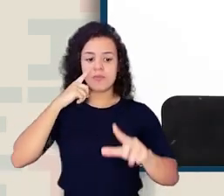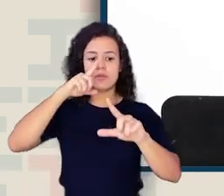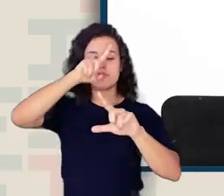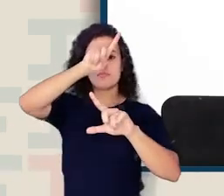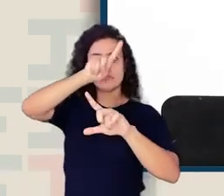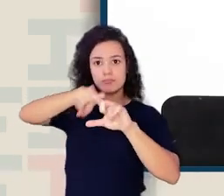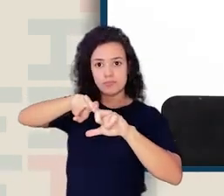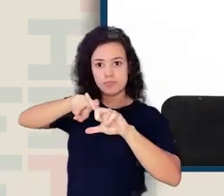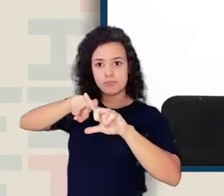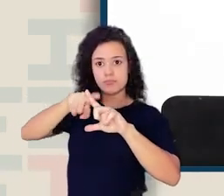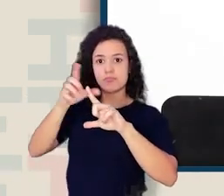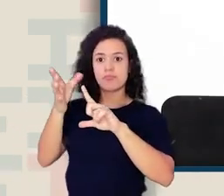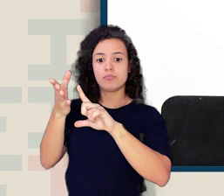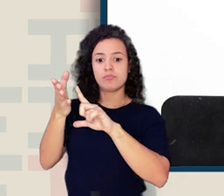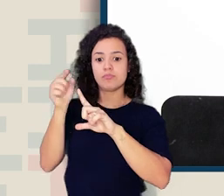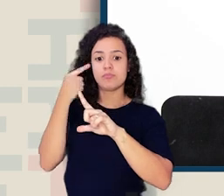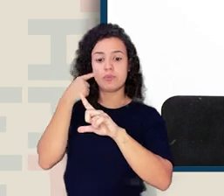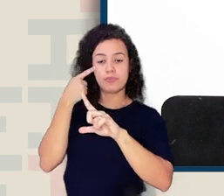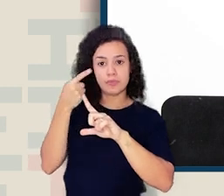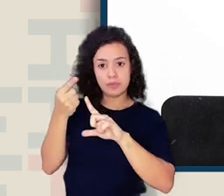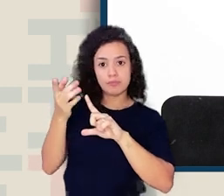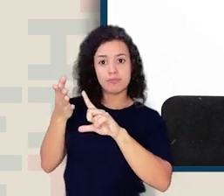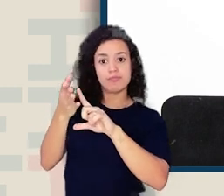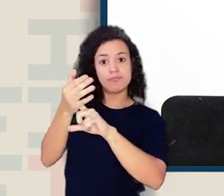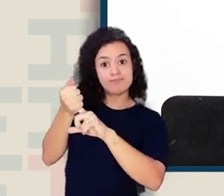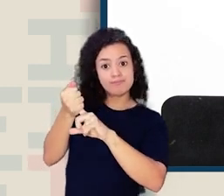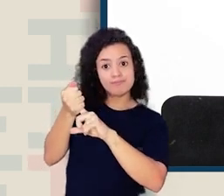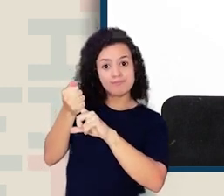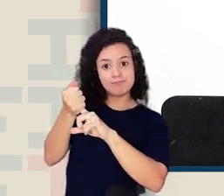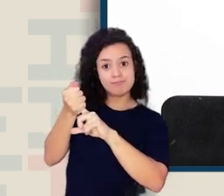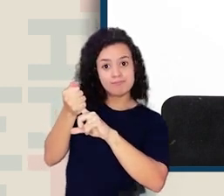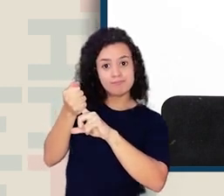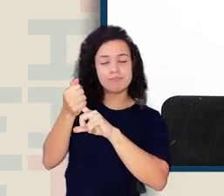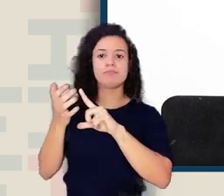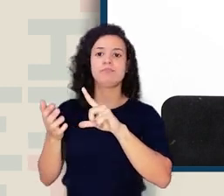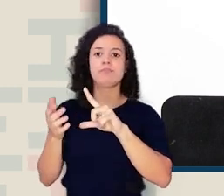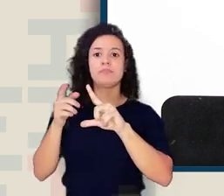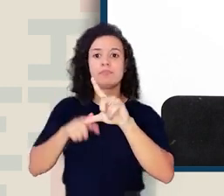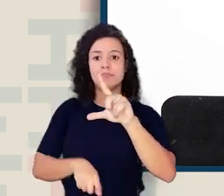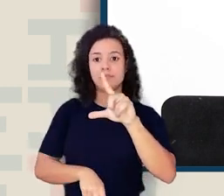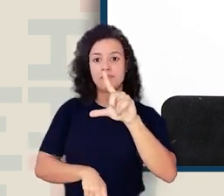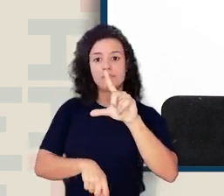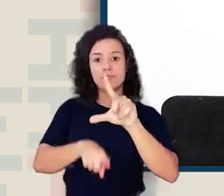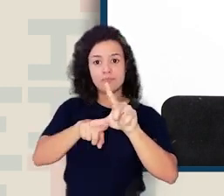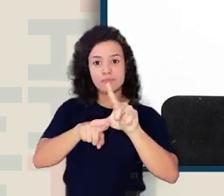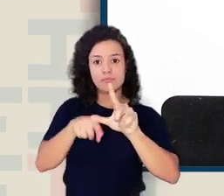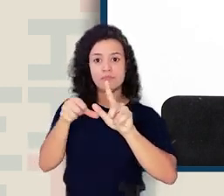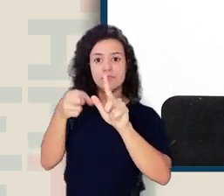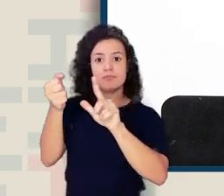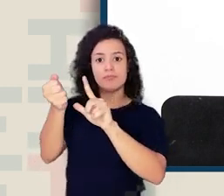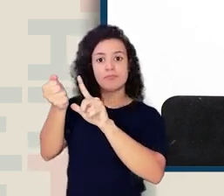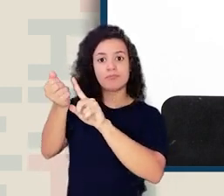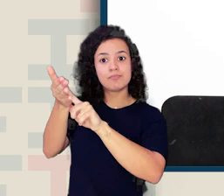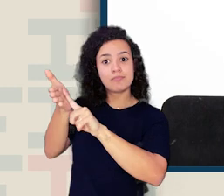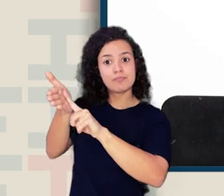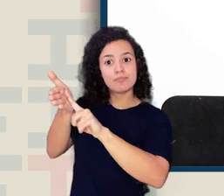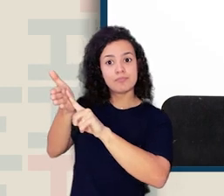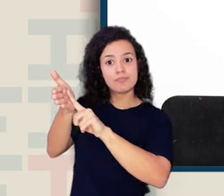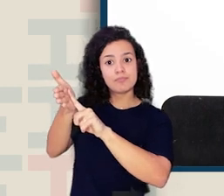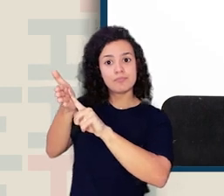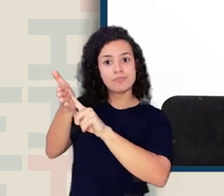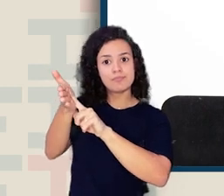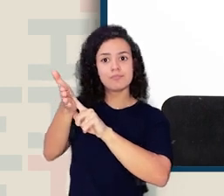em cima de toque fechado, porque minha mão vai estar fechada, e